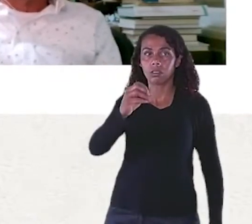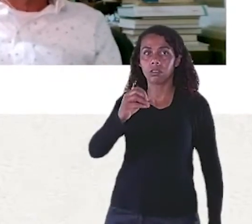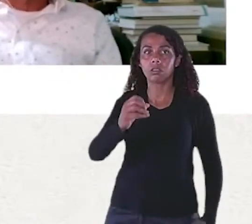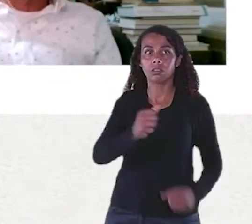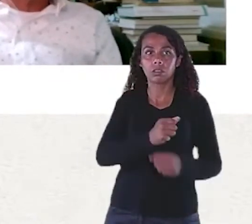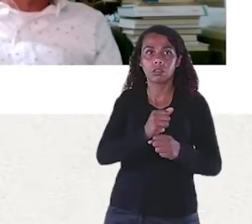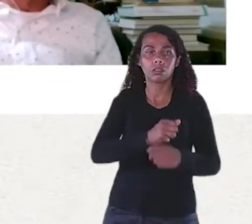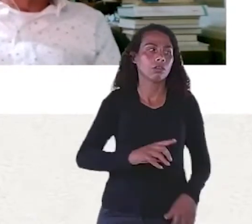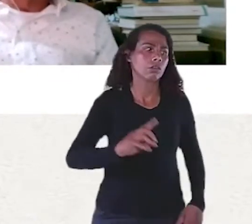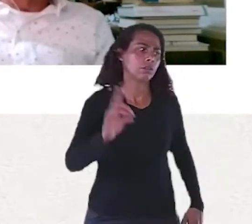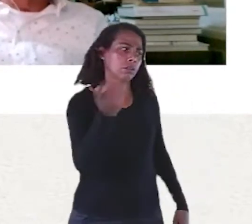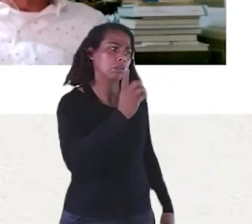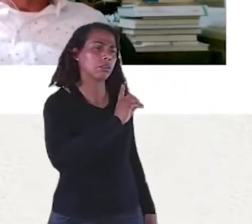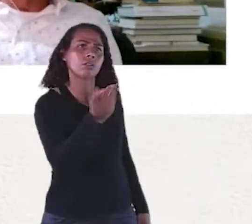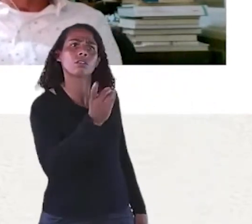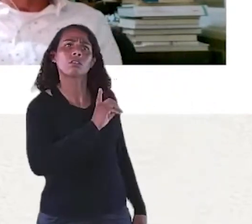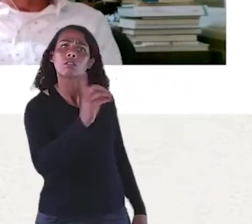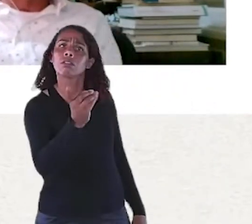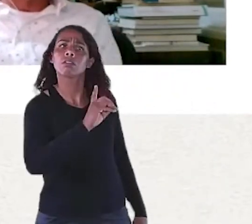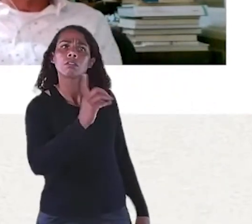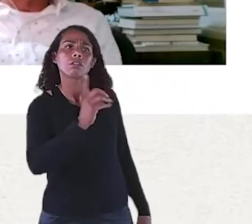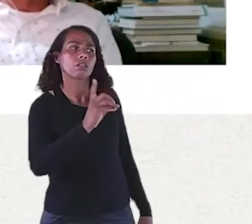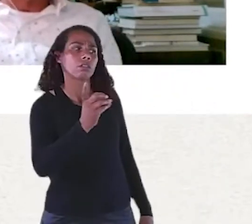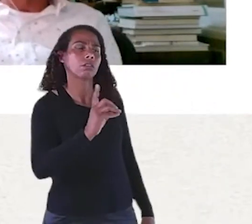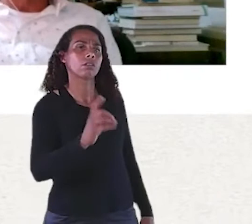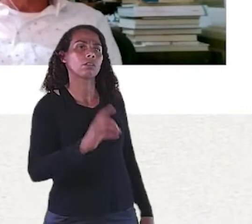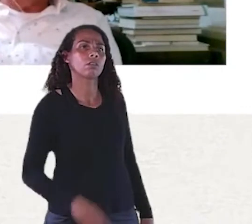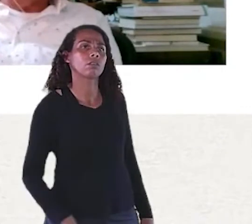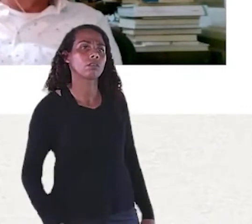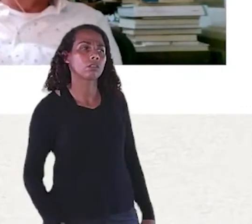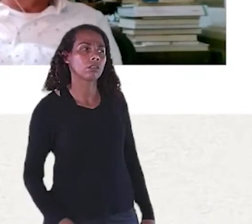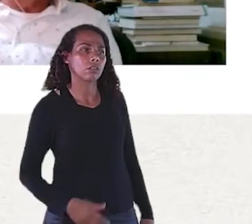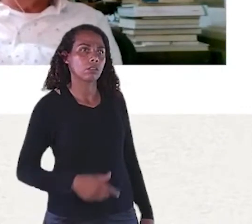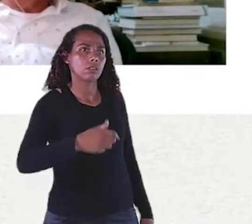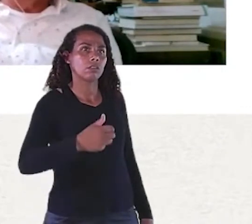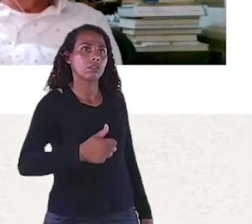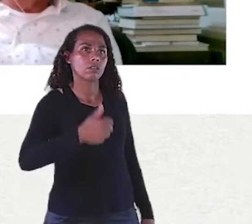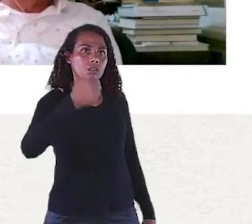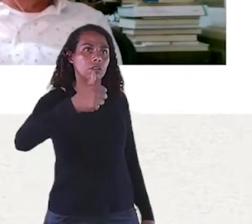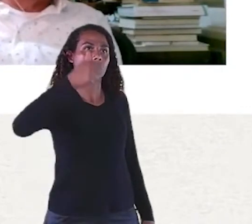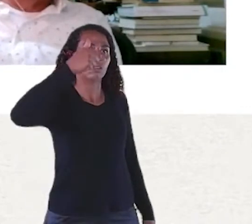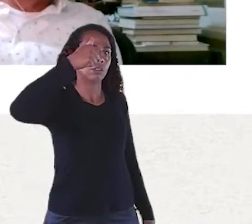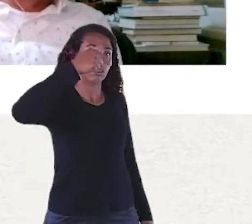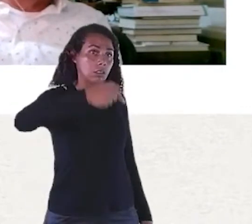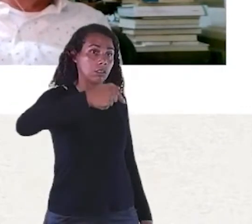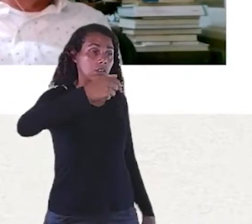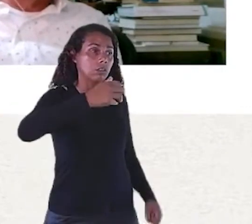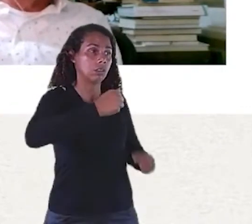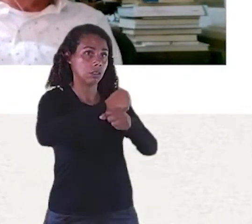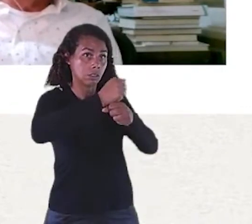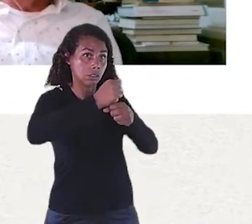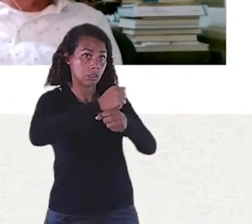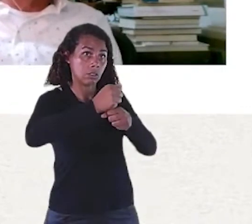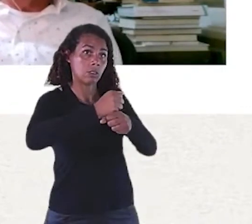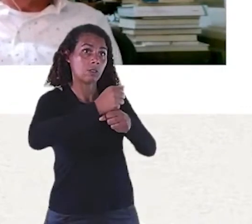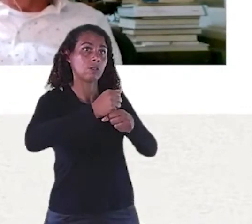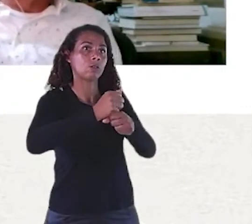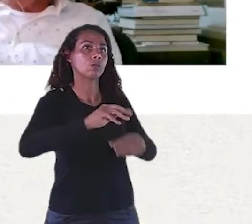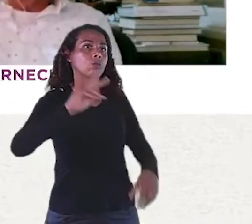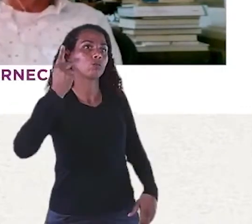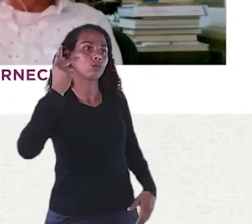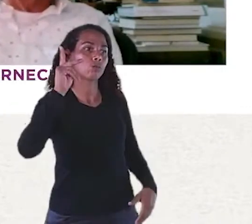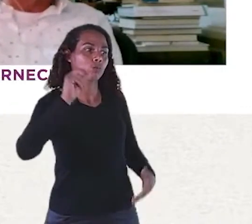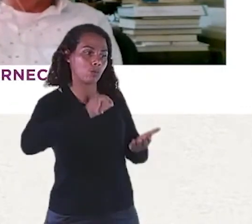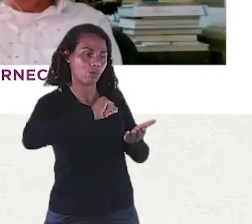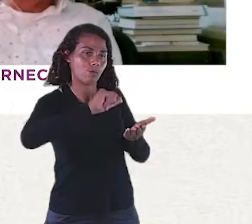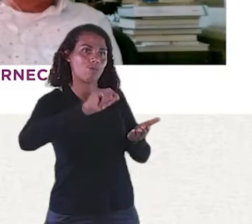Sujo? Não. Eu demorei 17 anos. 17 anos. 17 anos.